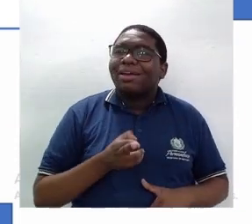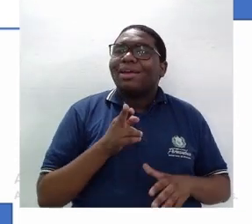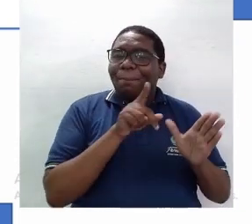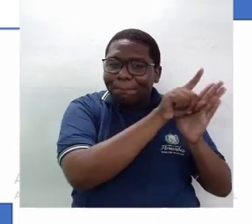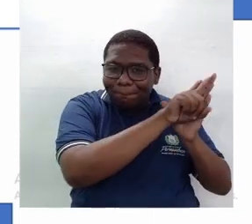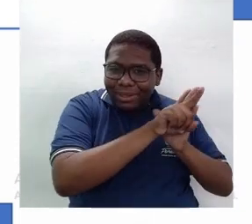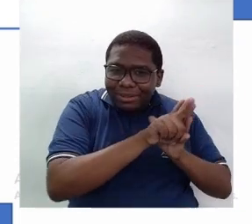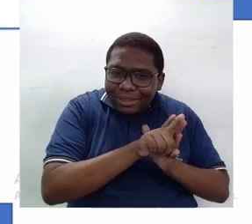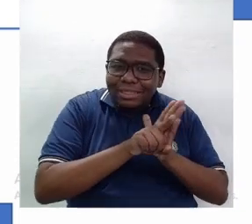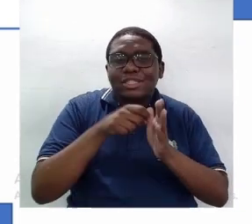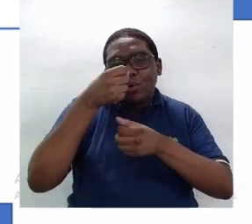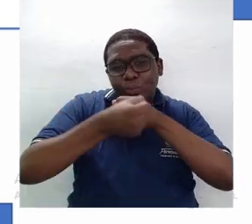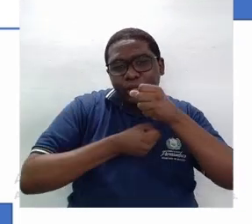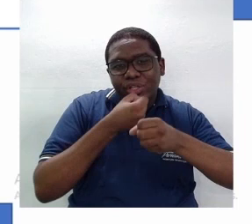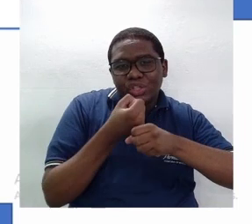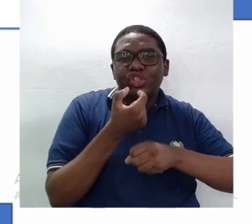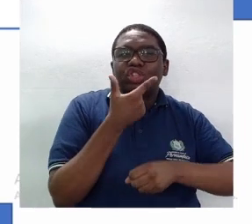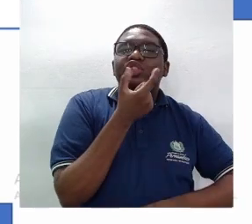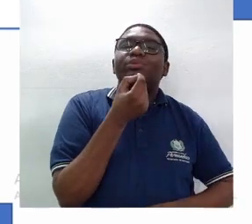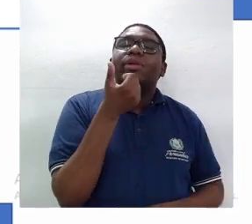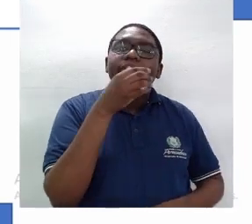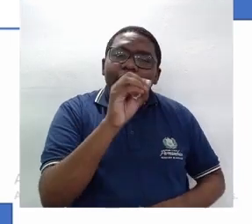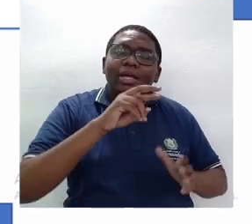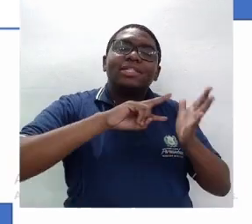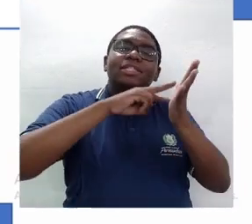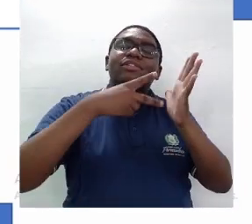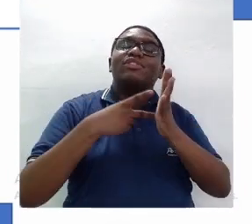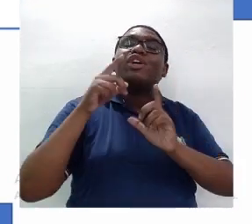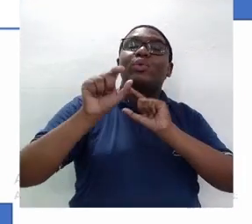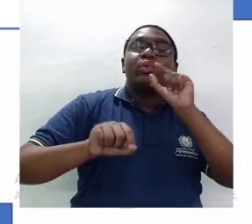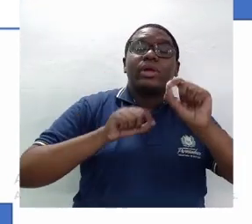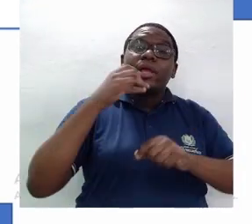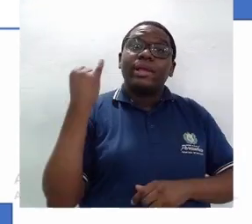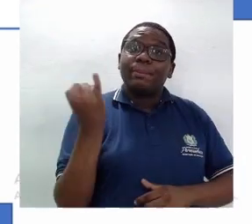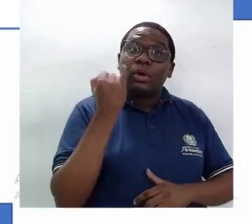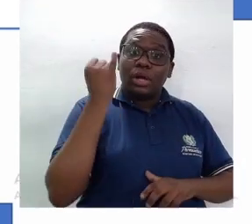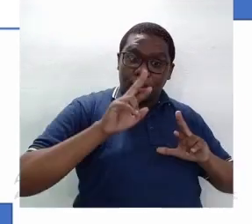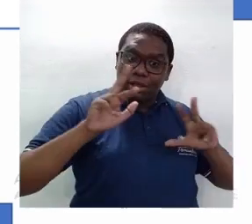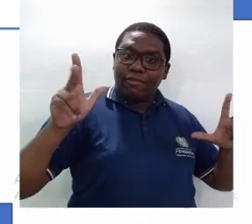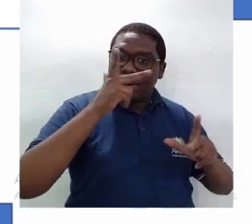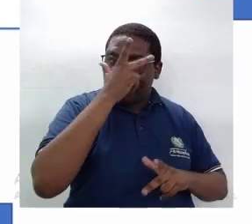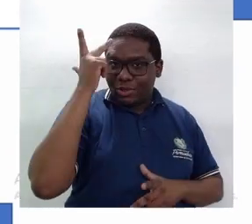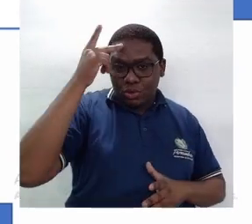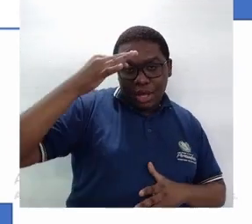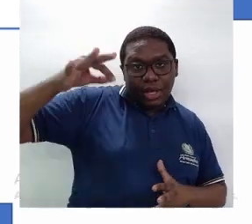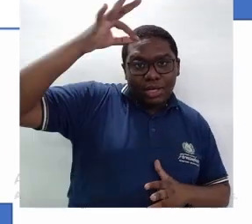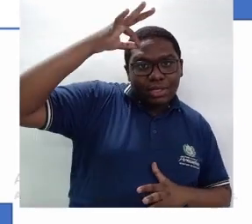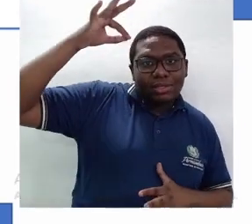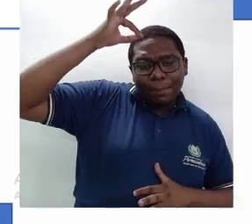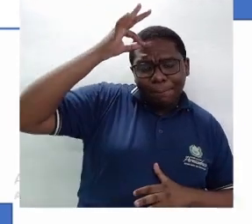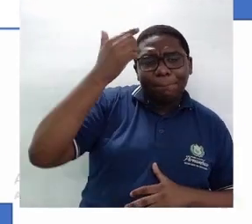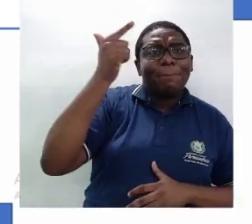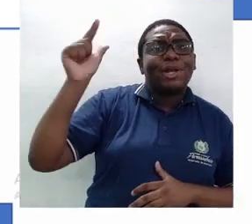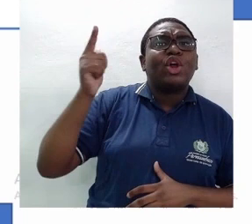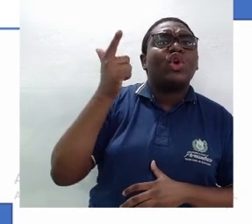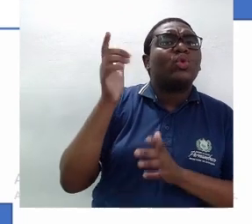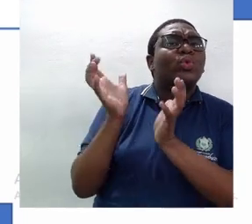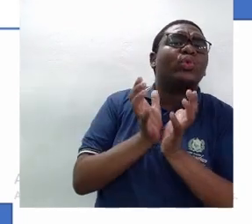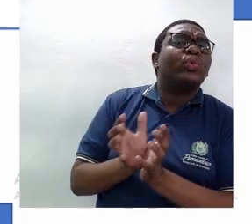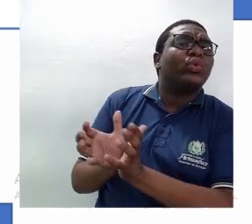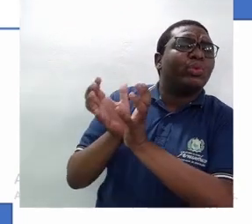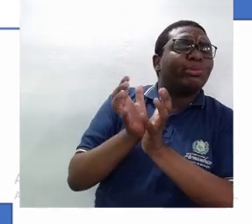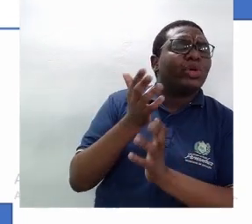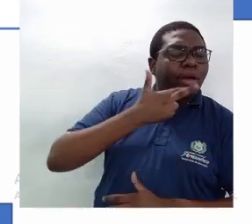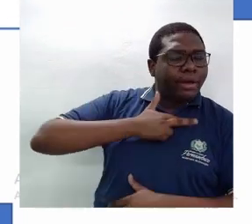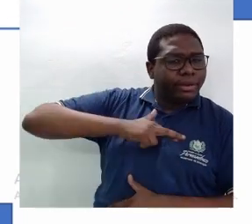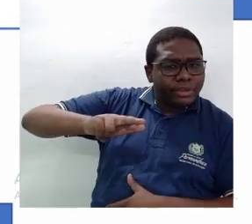2010 indicam importantes diferenças dos espíritas para os demais grupos religiosos no